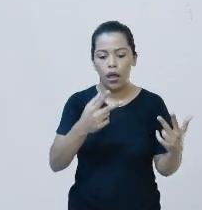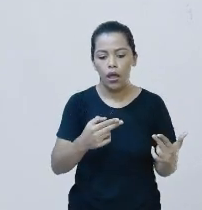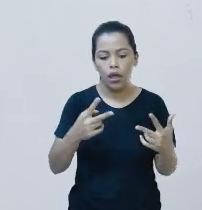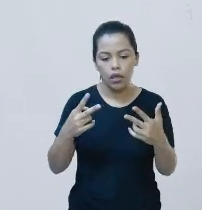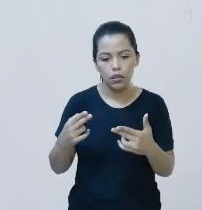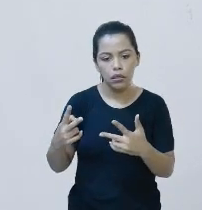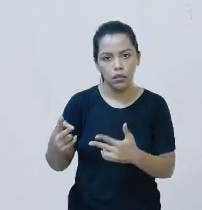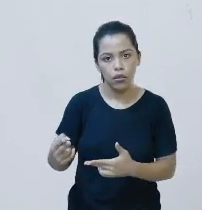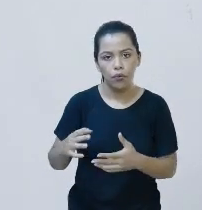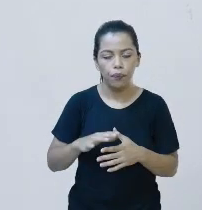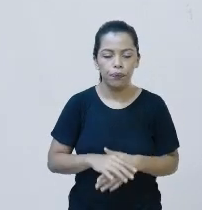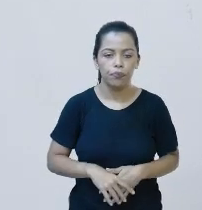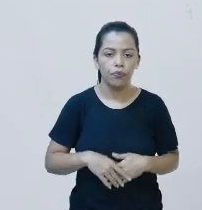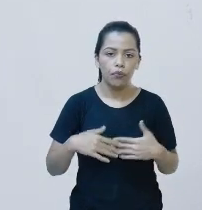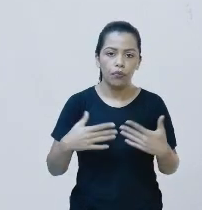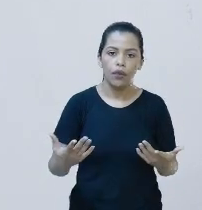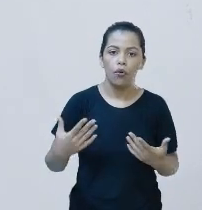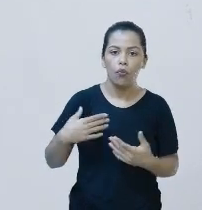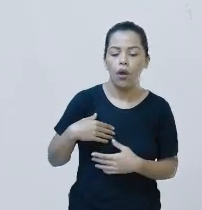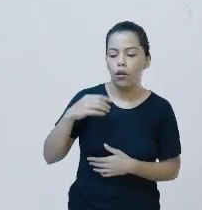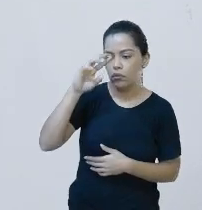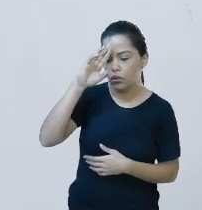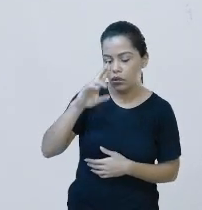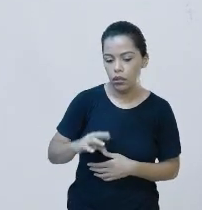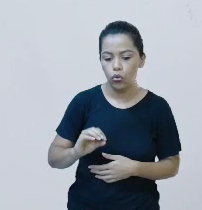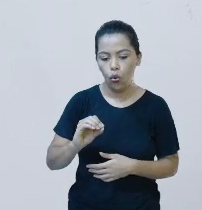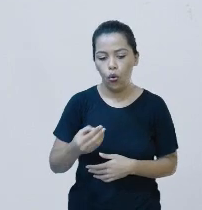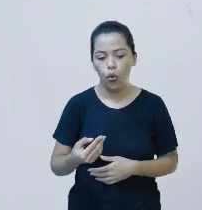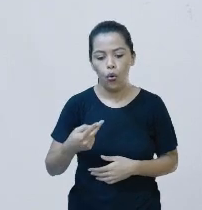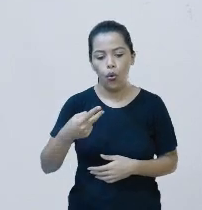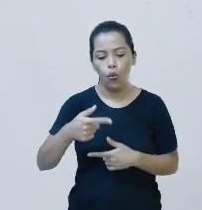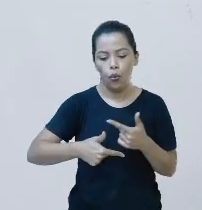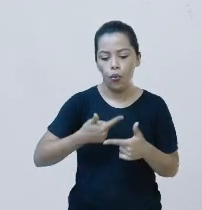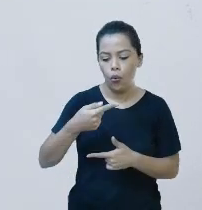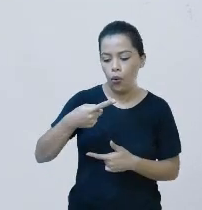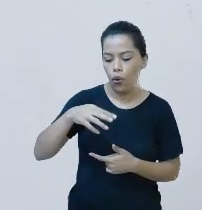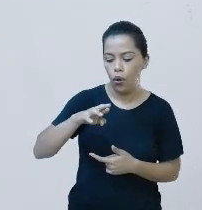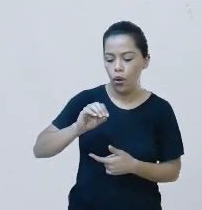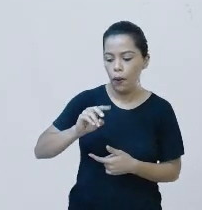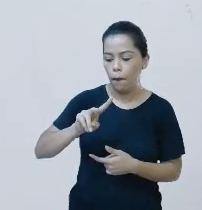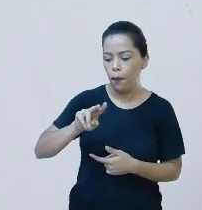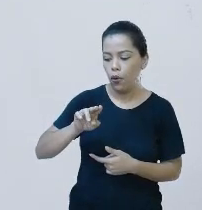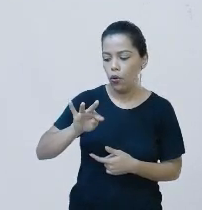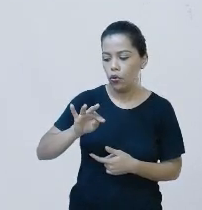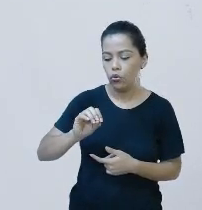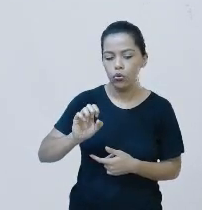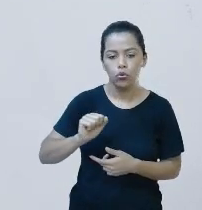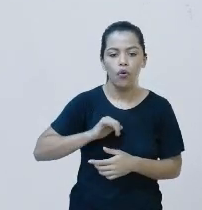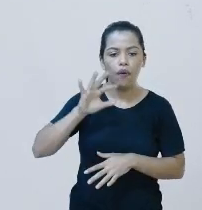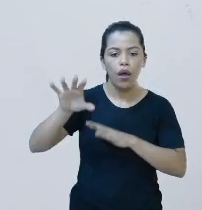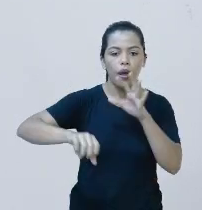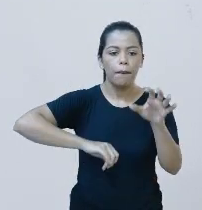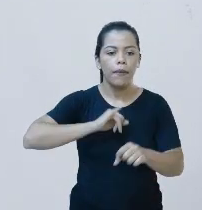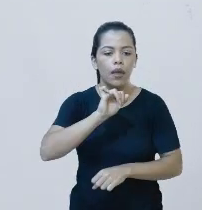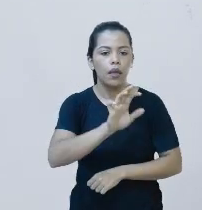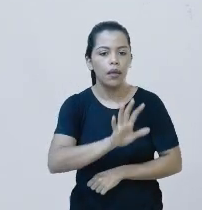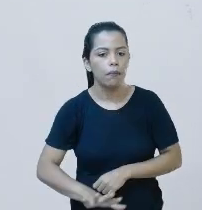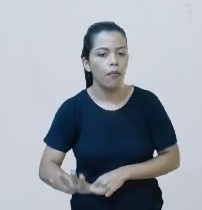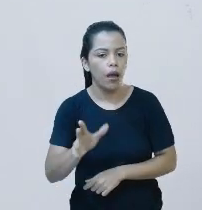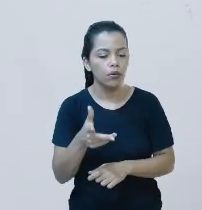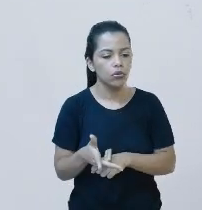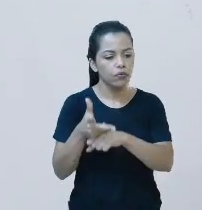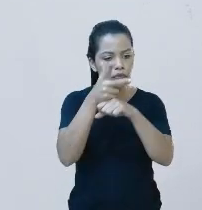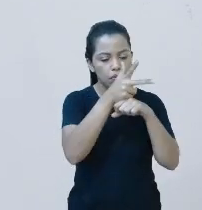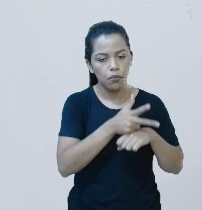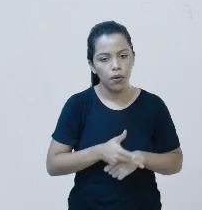Então, ali o diretor, o produtor, eles vão em busca das informações, imagens, fazem entrevistas, fazem